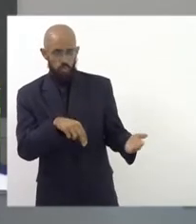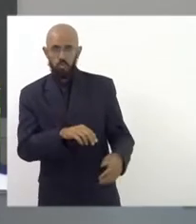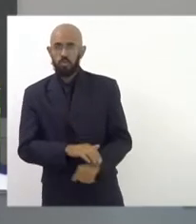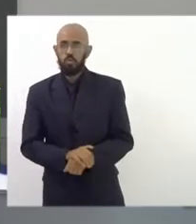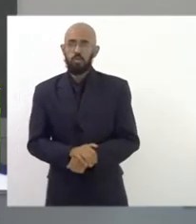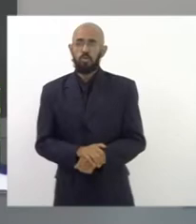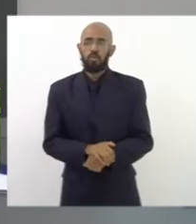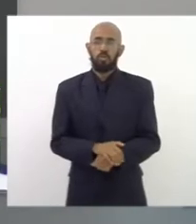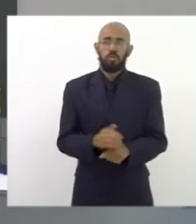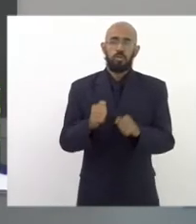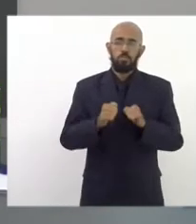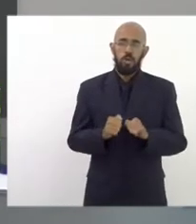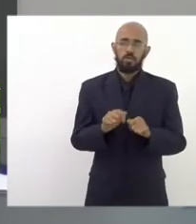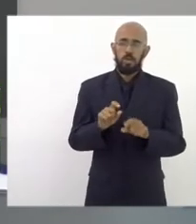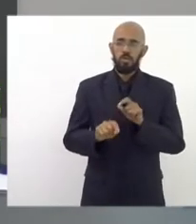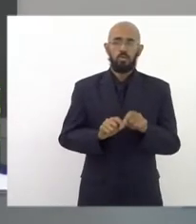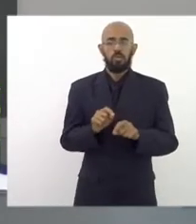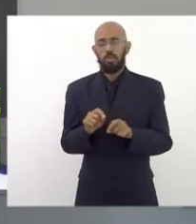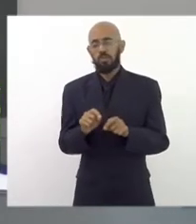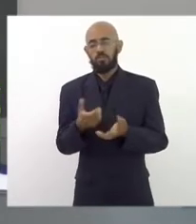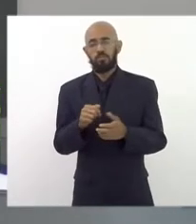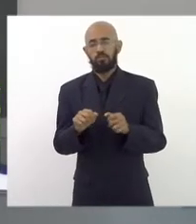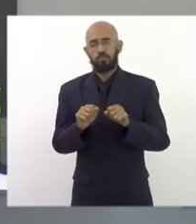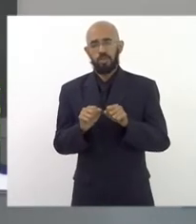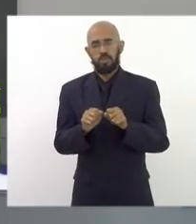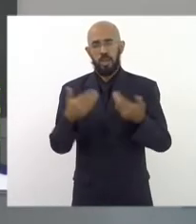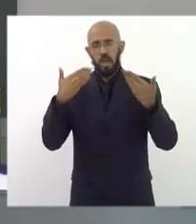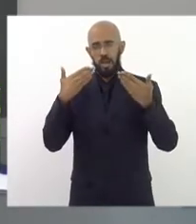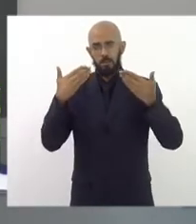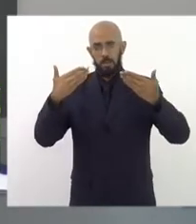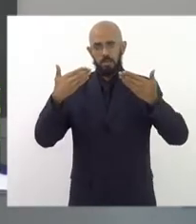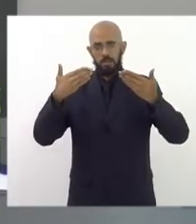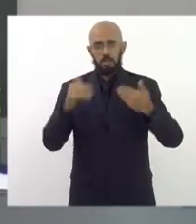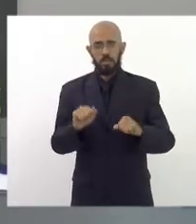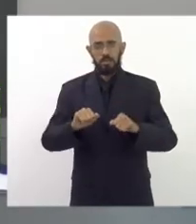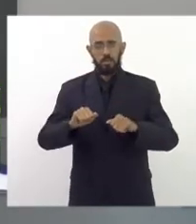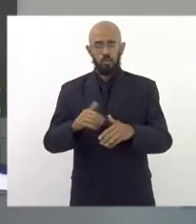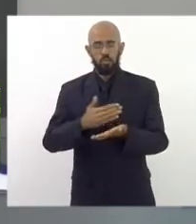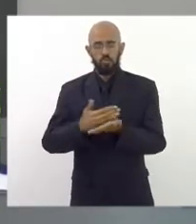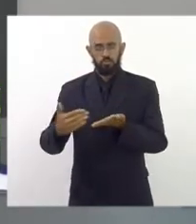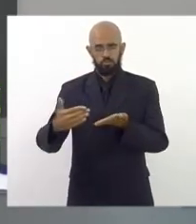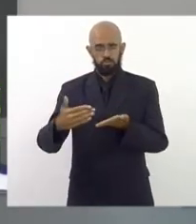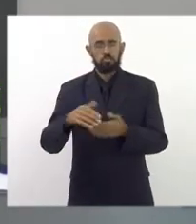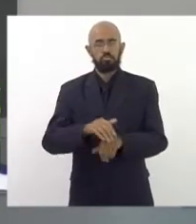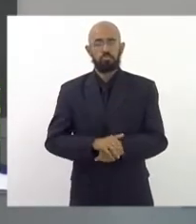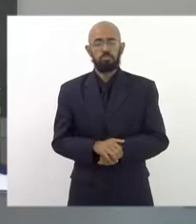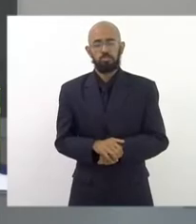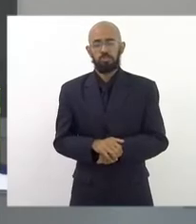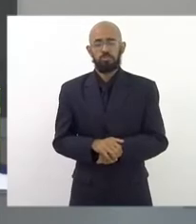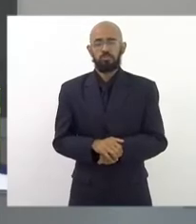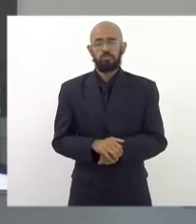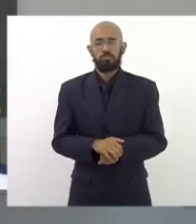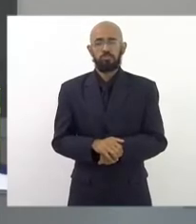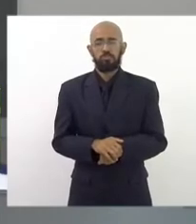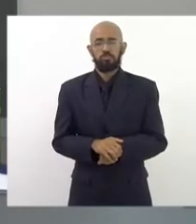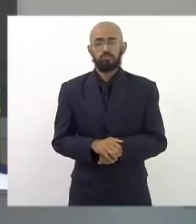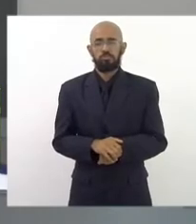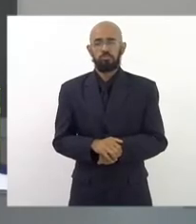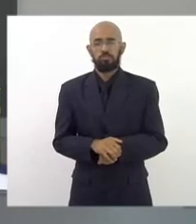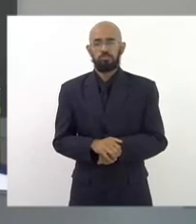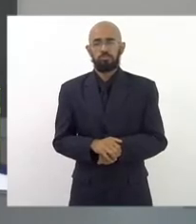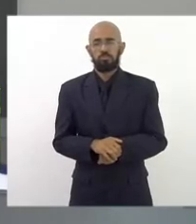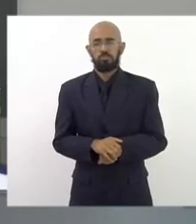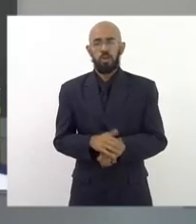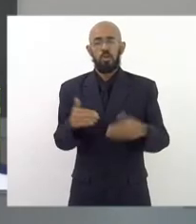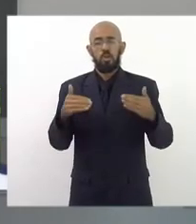que possa fazer a apresentação inicial, a tempo que